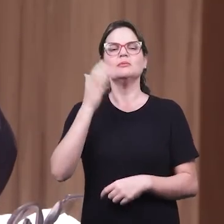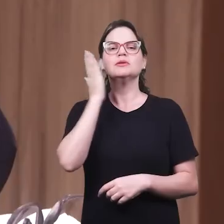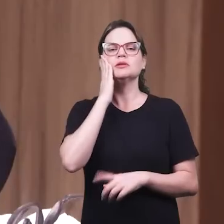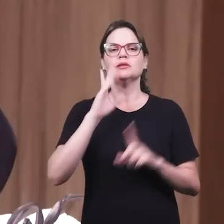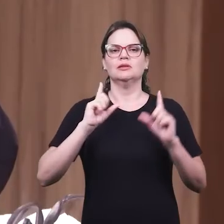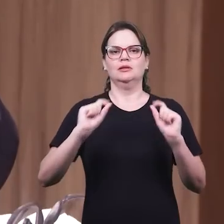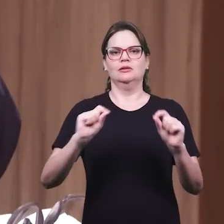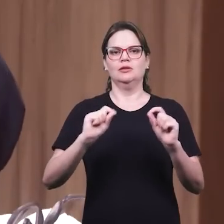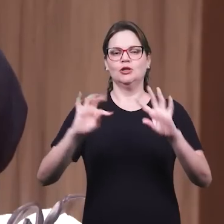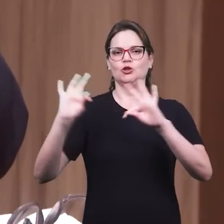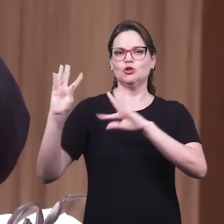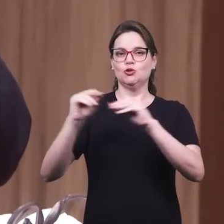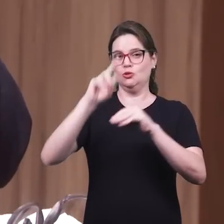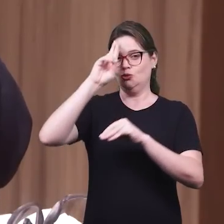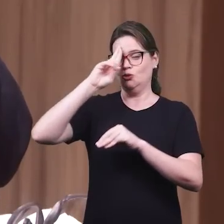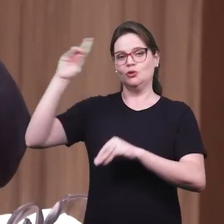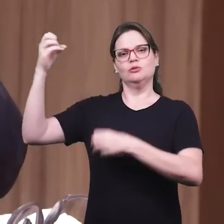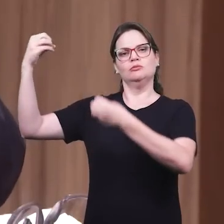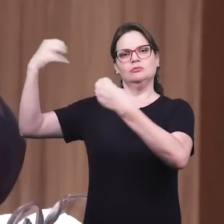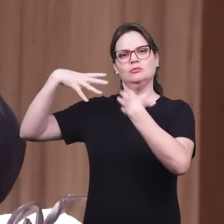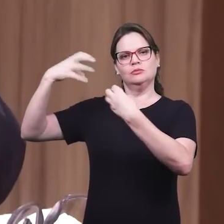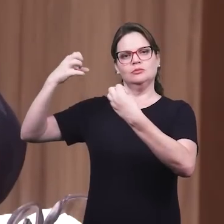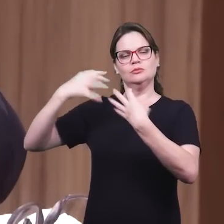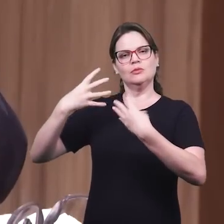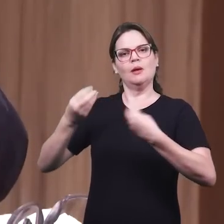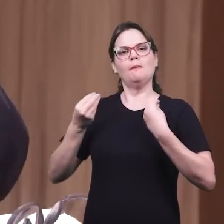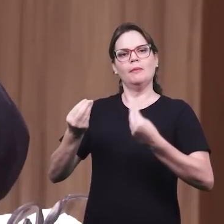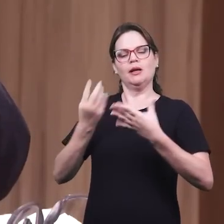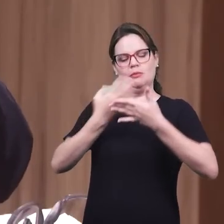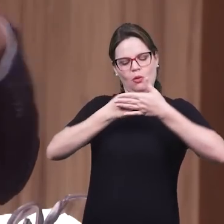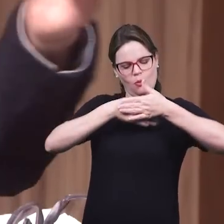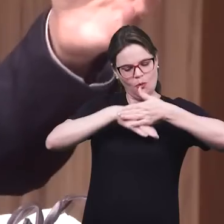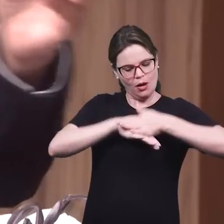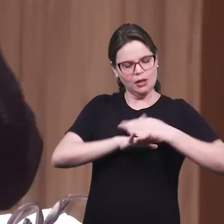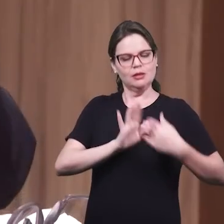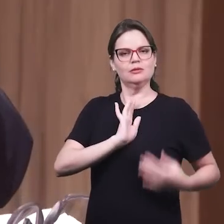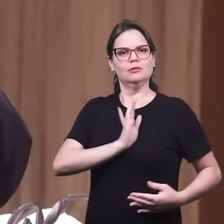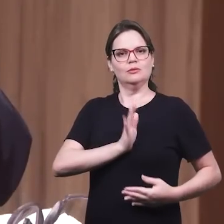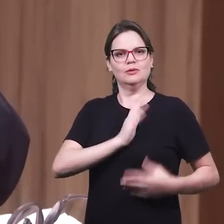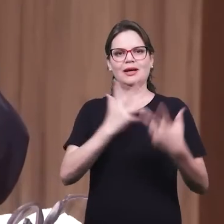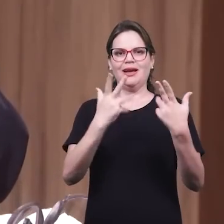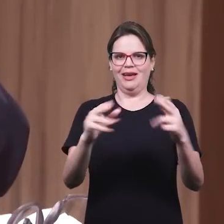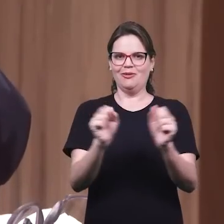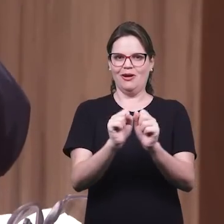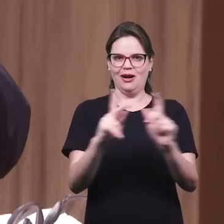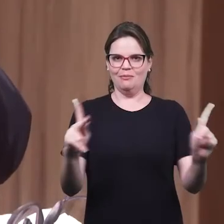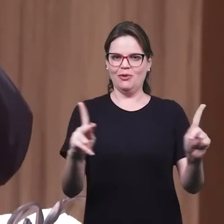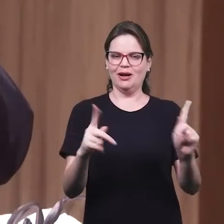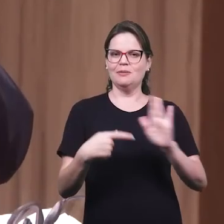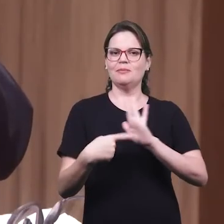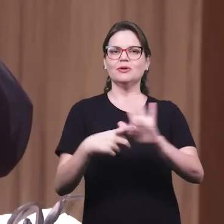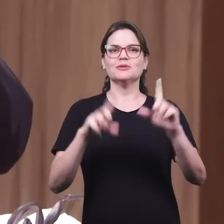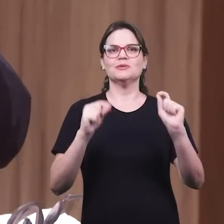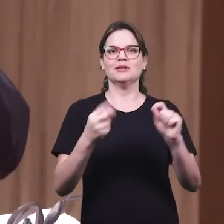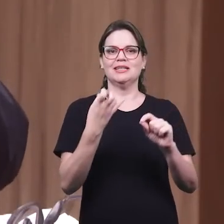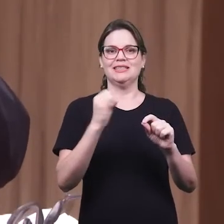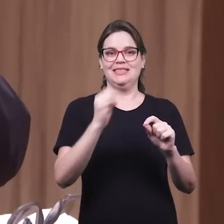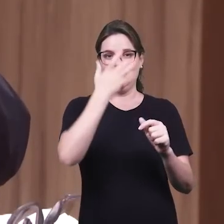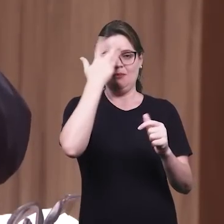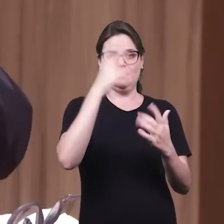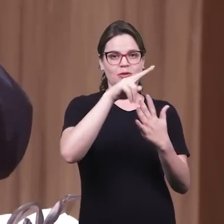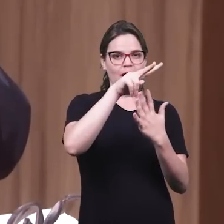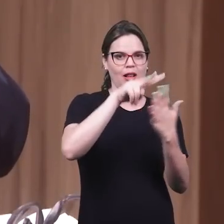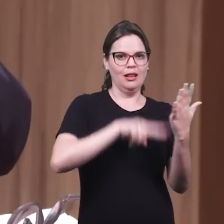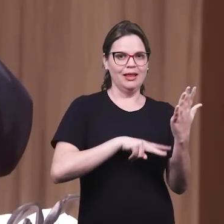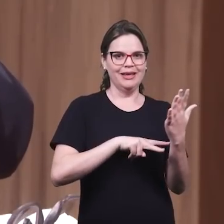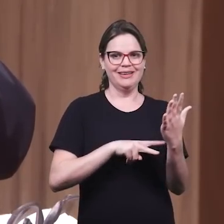vem do Senhor é para que nós possamos guardar na nossa vida, como diz Apocalipse, né? Aquele que lê...